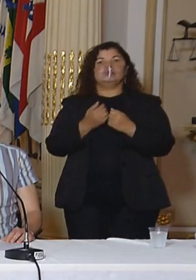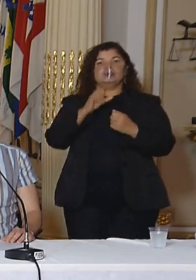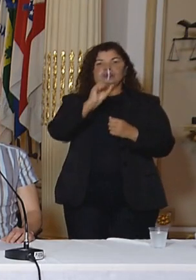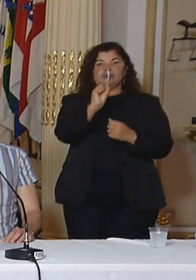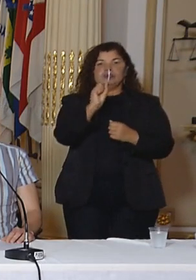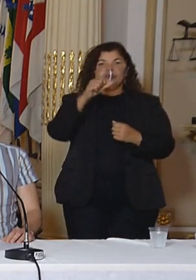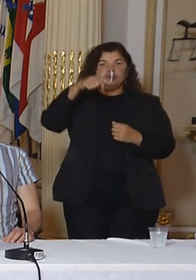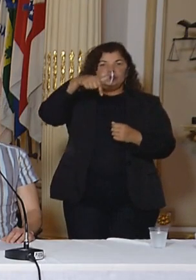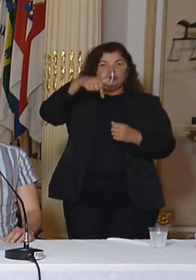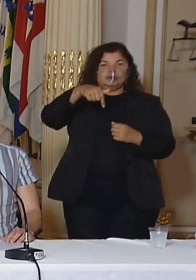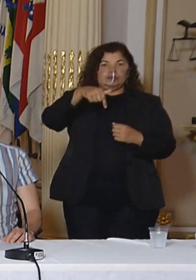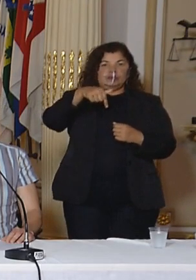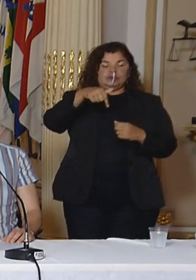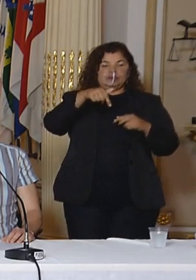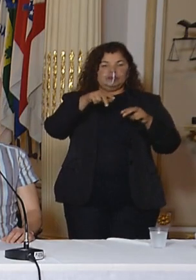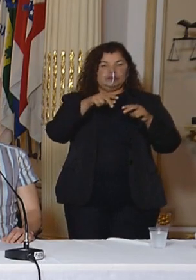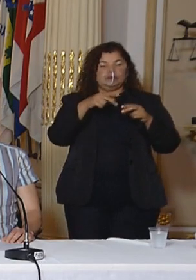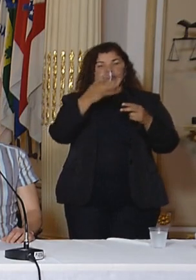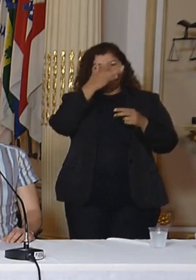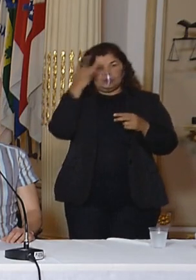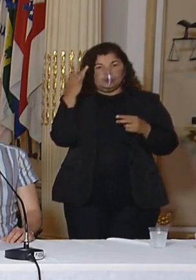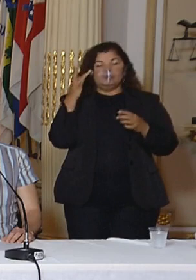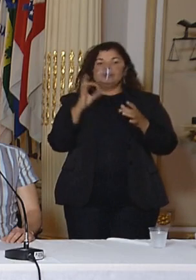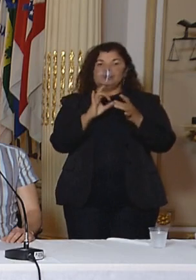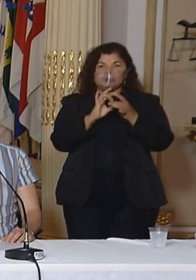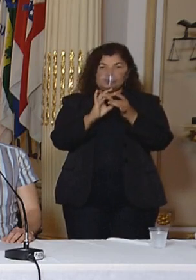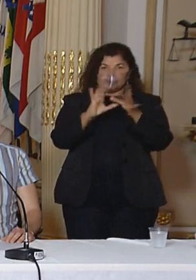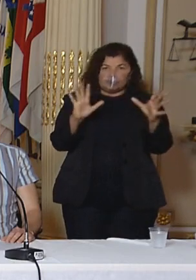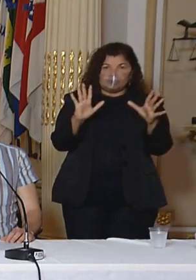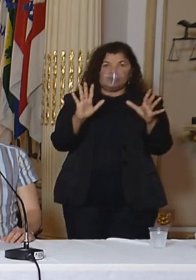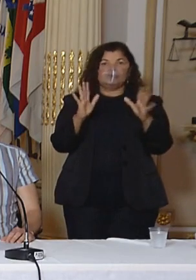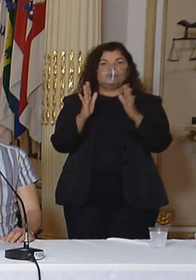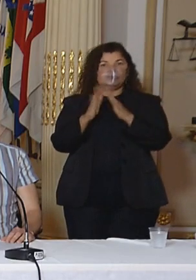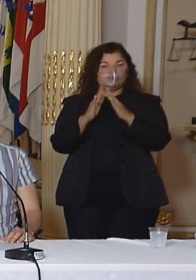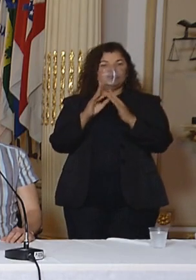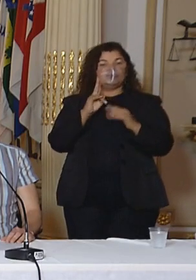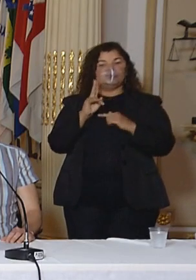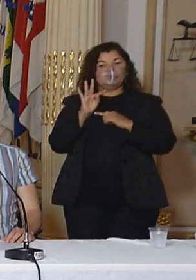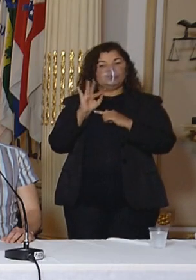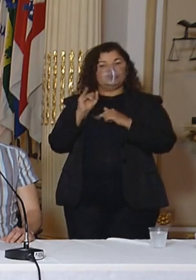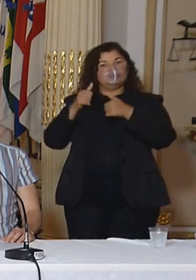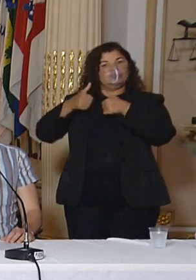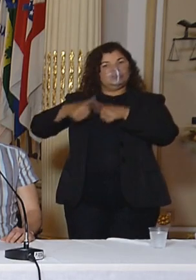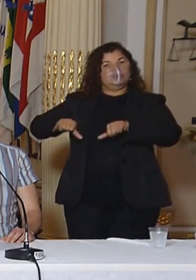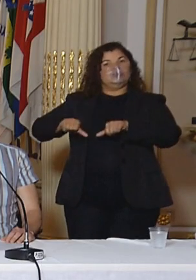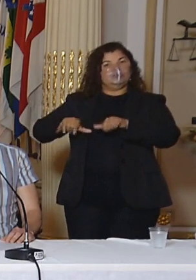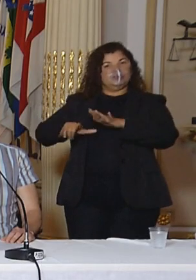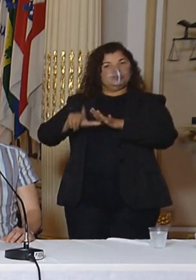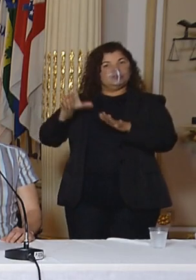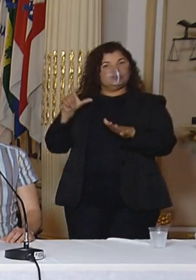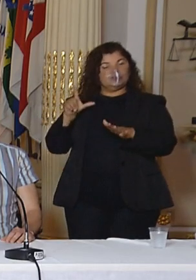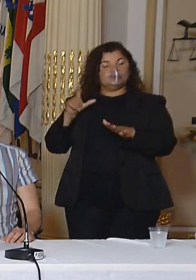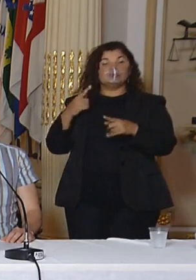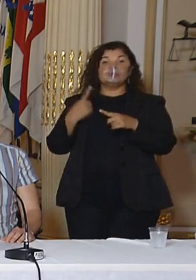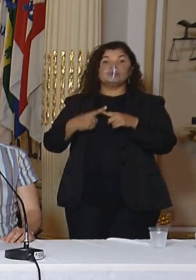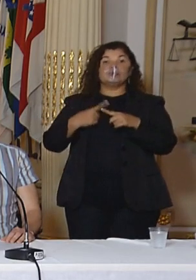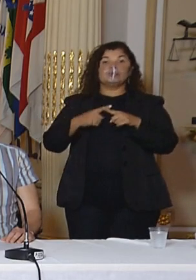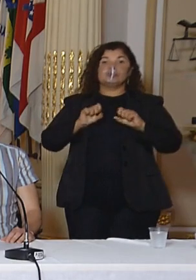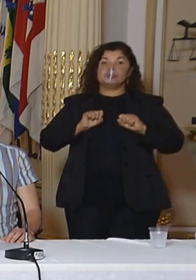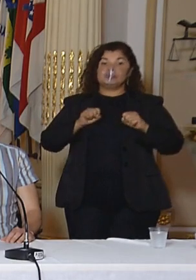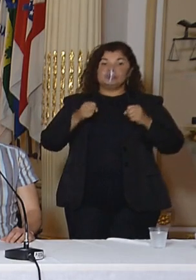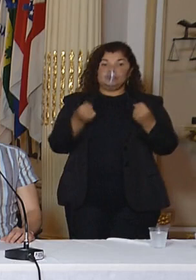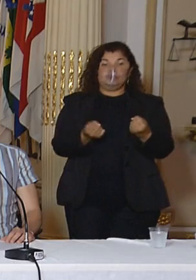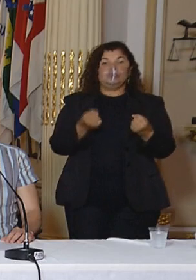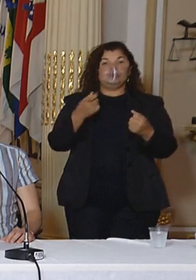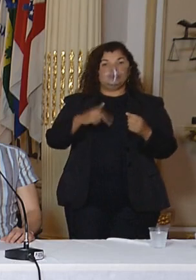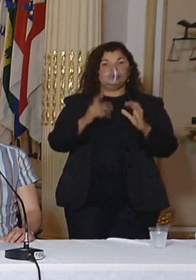87 dessas altas de pacientes de UTI. Efetivamente, o esforço dos